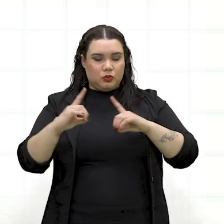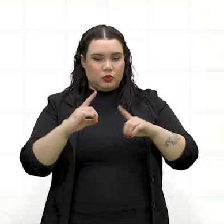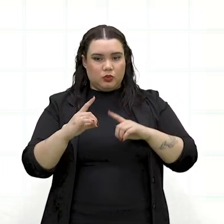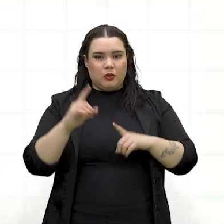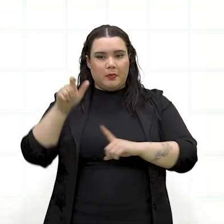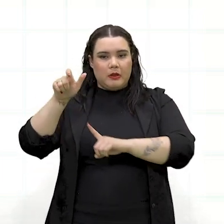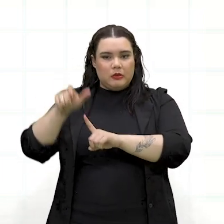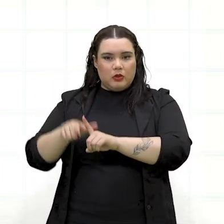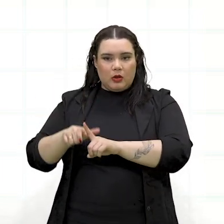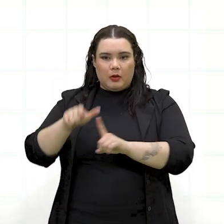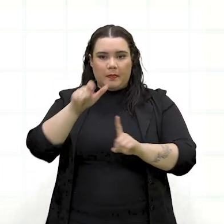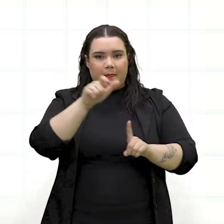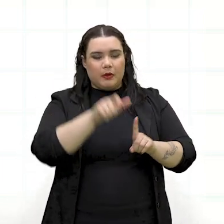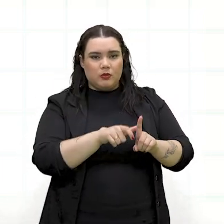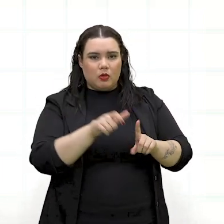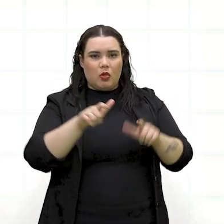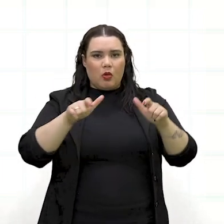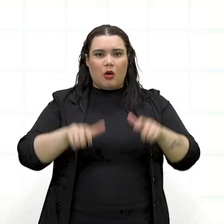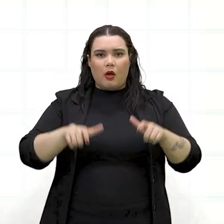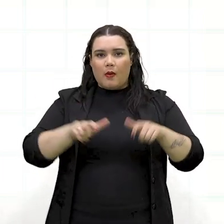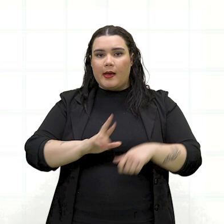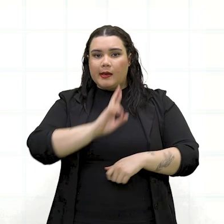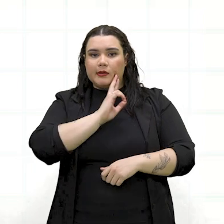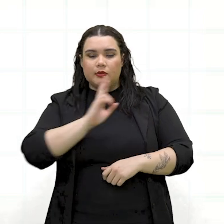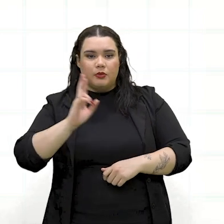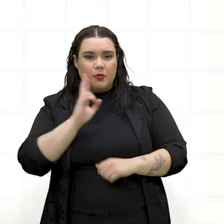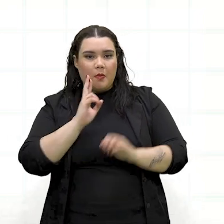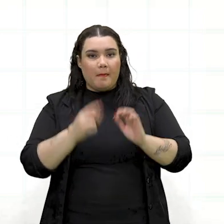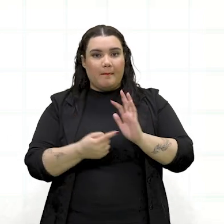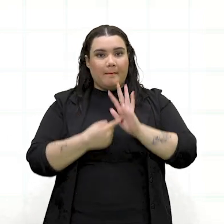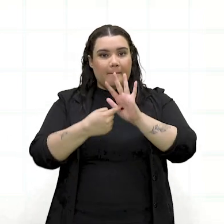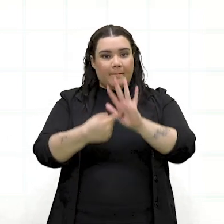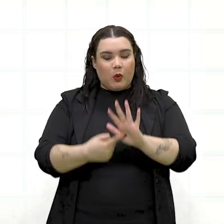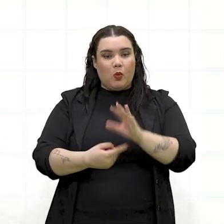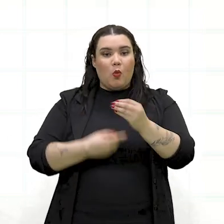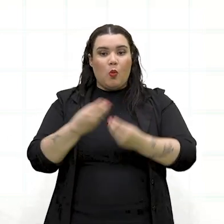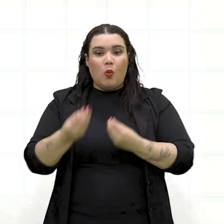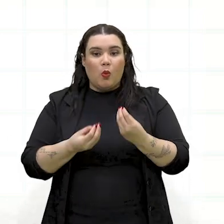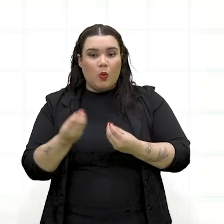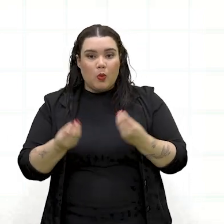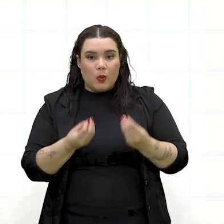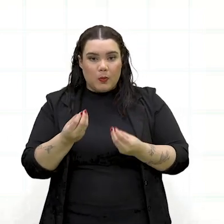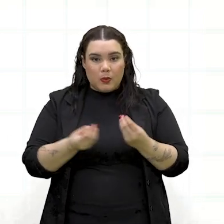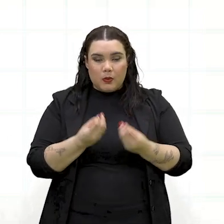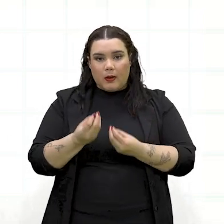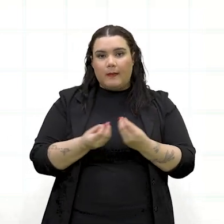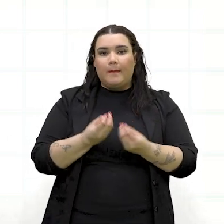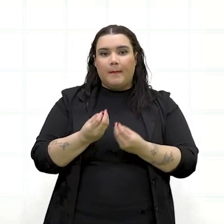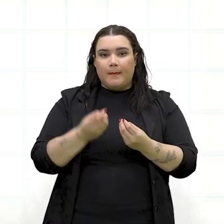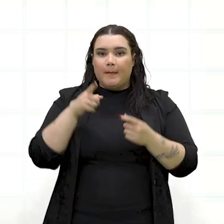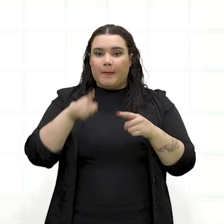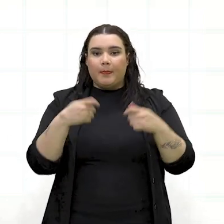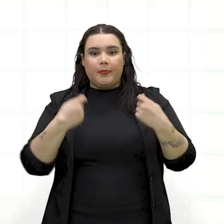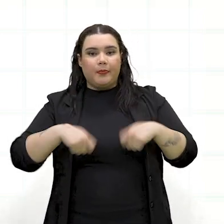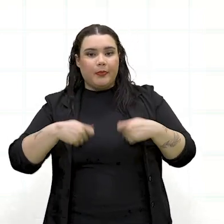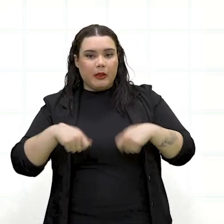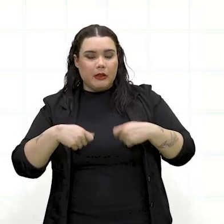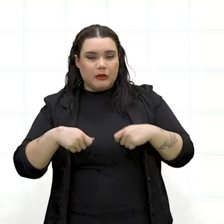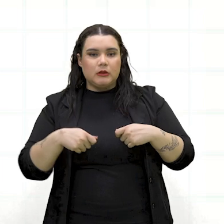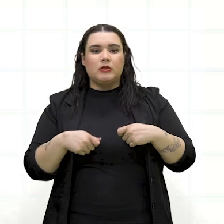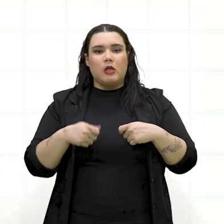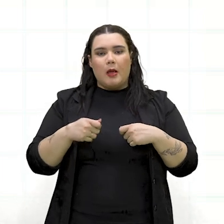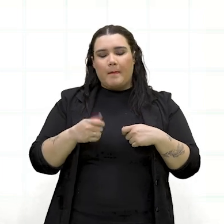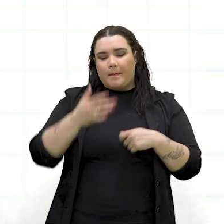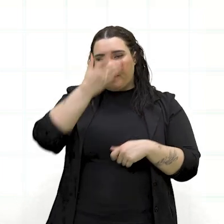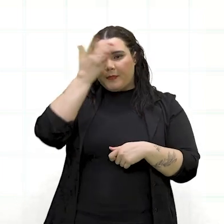personagens em um restaurante. Vou mostrar para vocês a forma como você deve tratar as